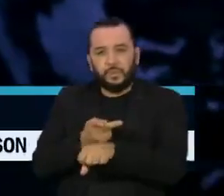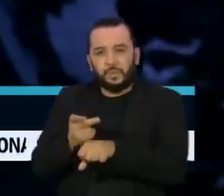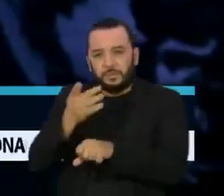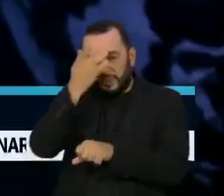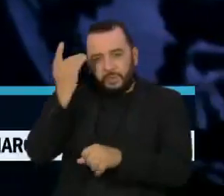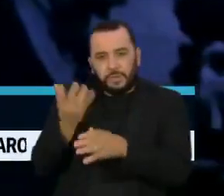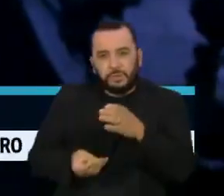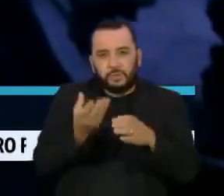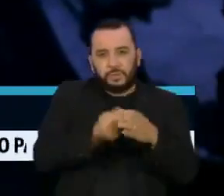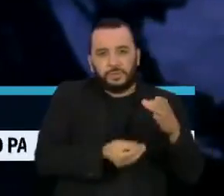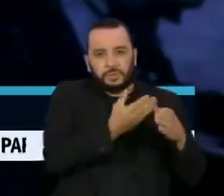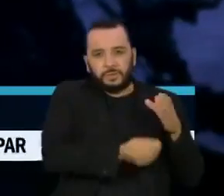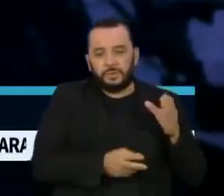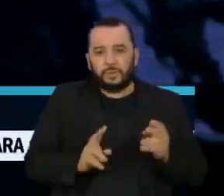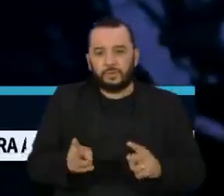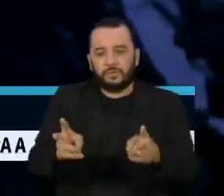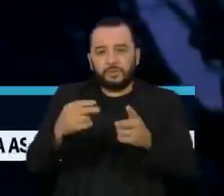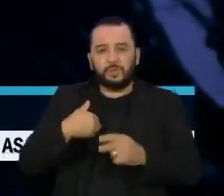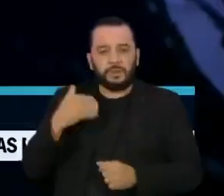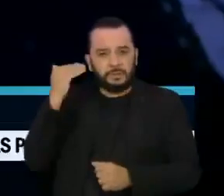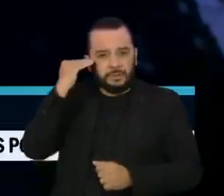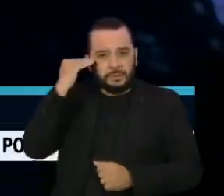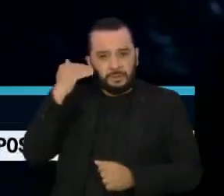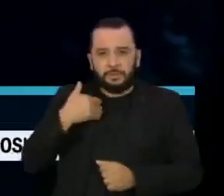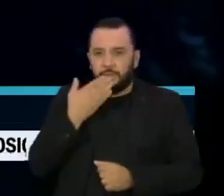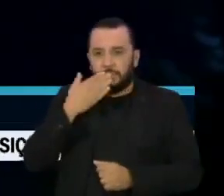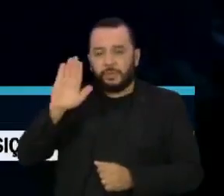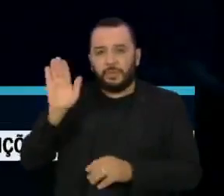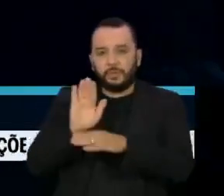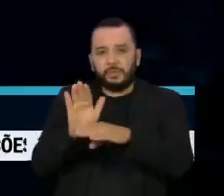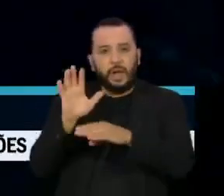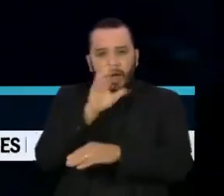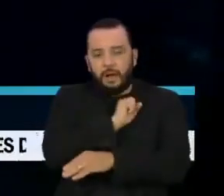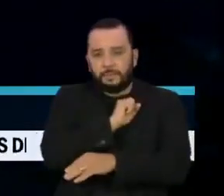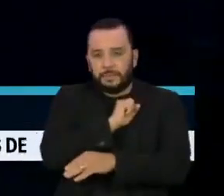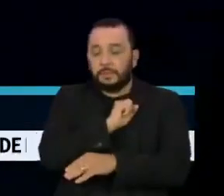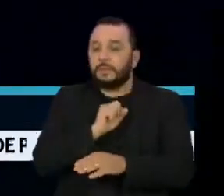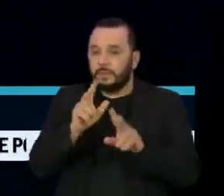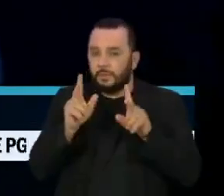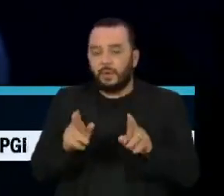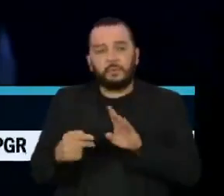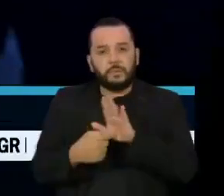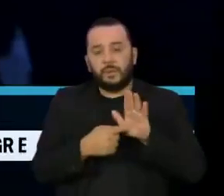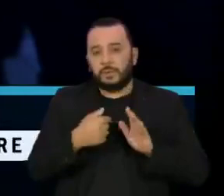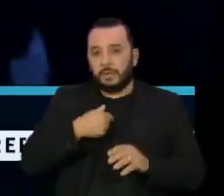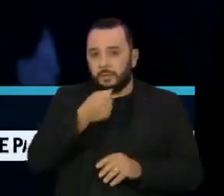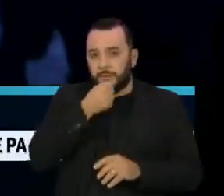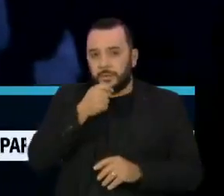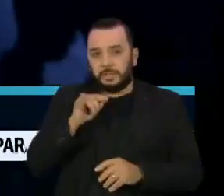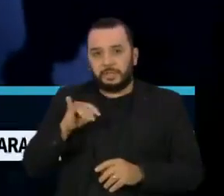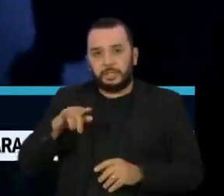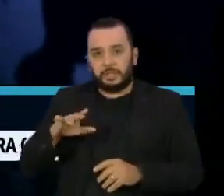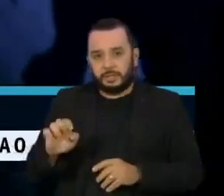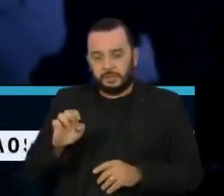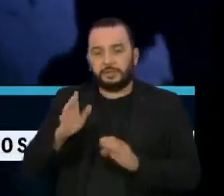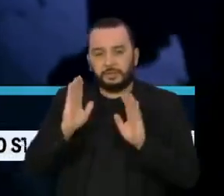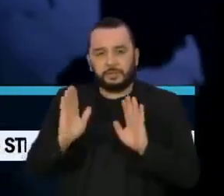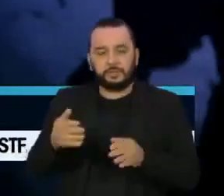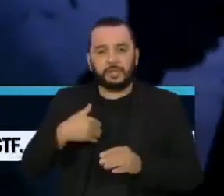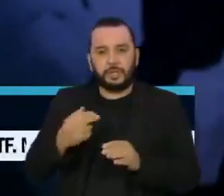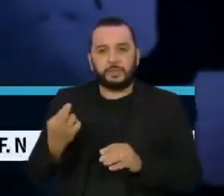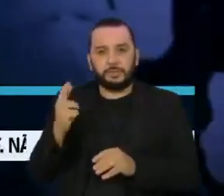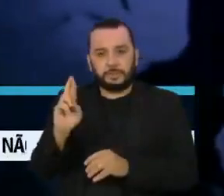desaparecidos continua Merck o prometeu ajuda rápida as regiões afetadas como mostra a reportagem de Cristiane Ramalho